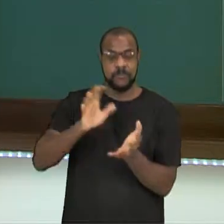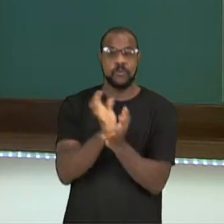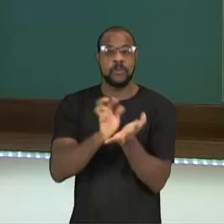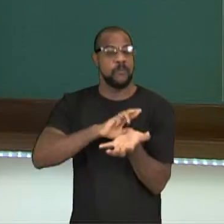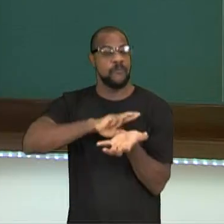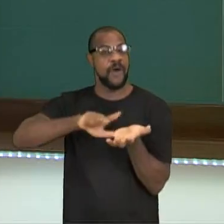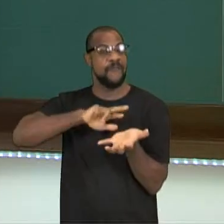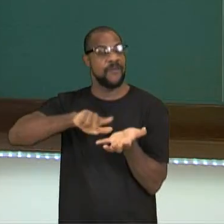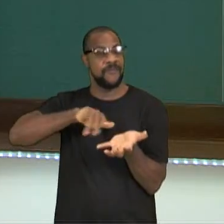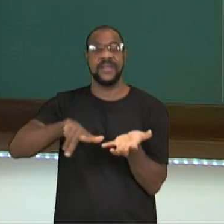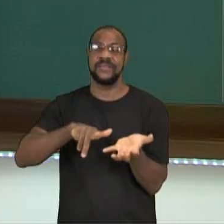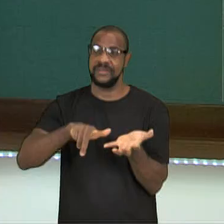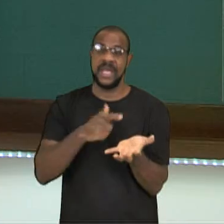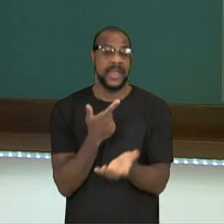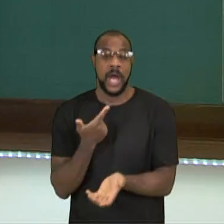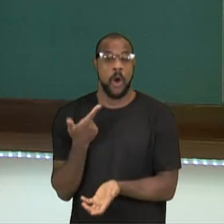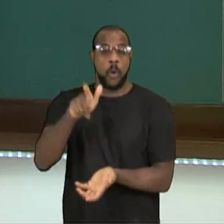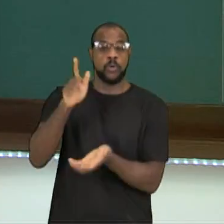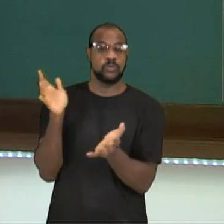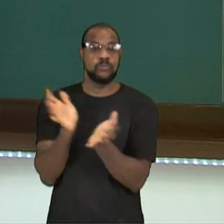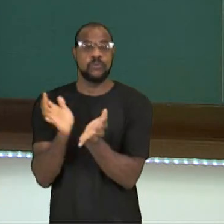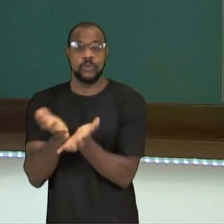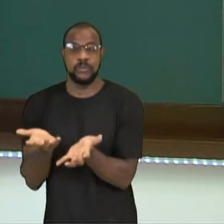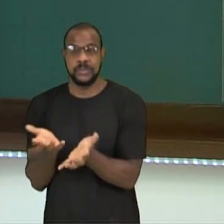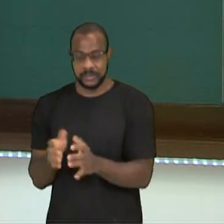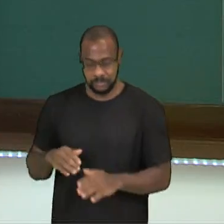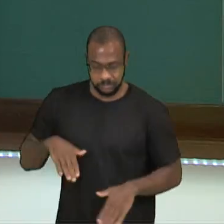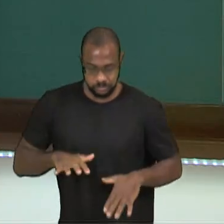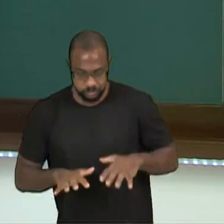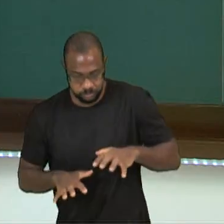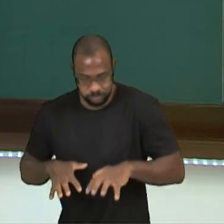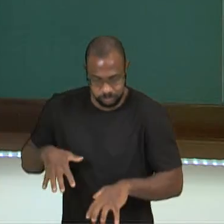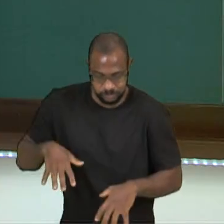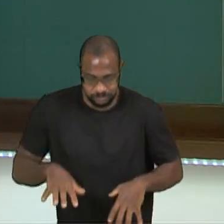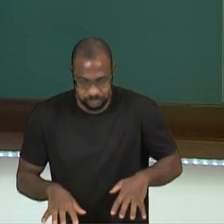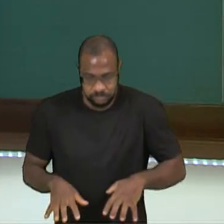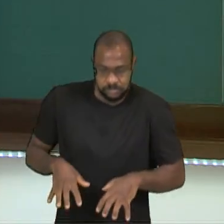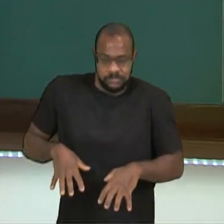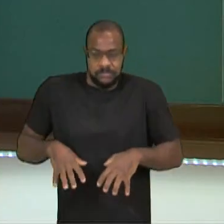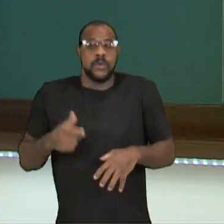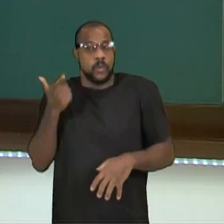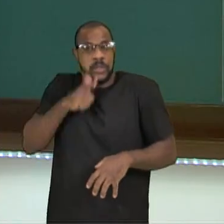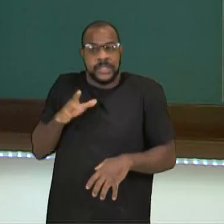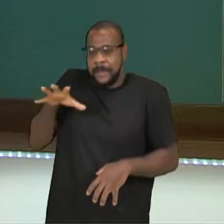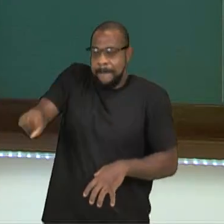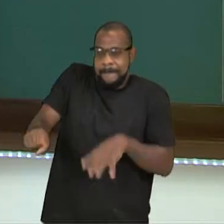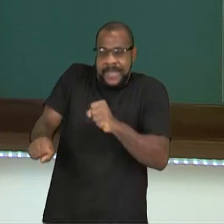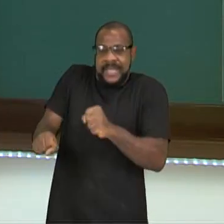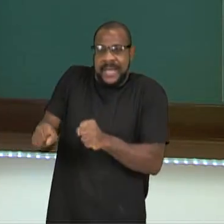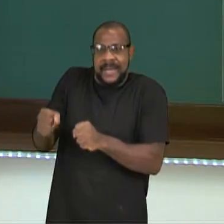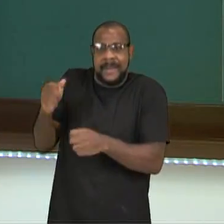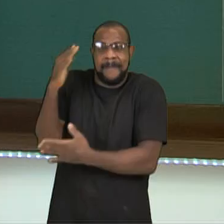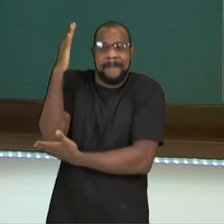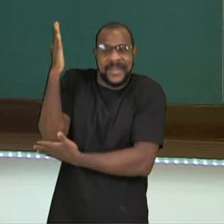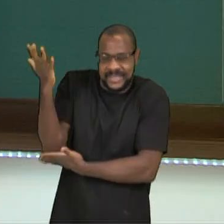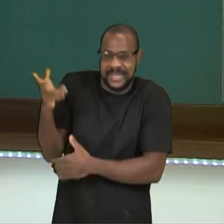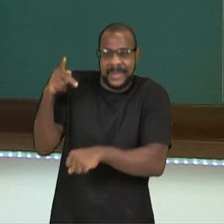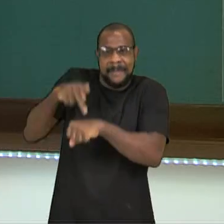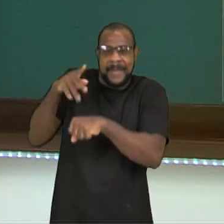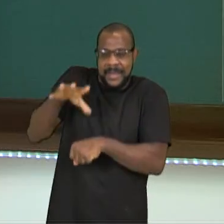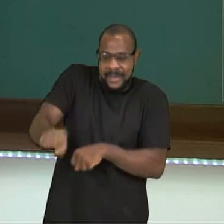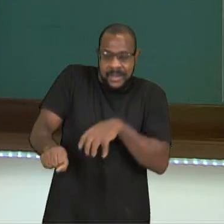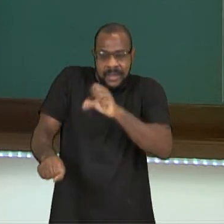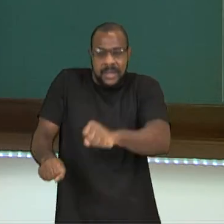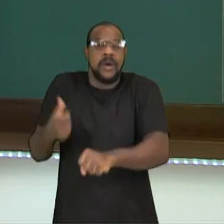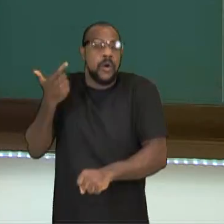espécie que conseguia em alguns momentos tirar a mão do chão, pegar ali uma madeira, uma pedra para se defender e tal, mas em